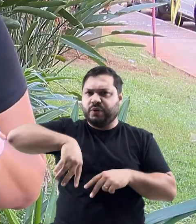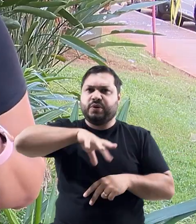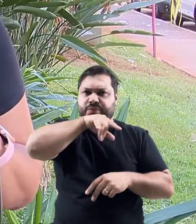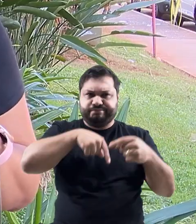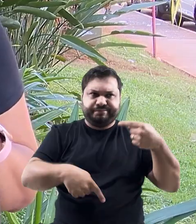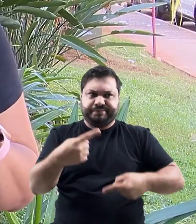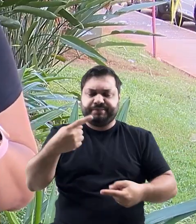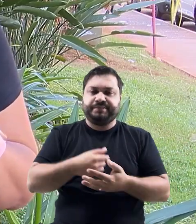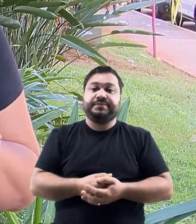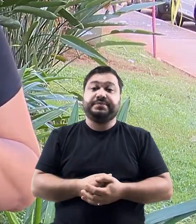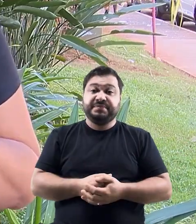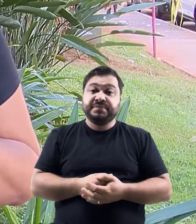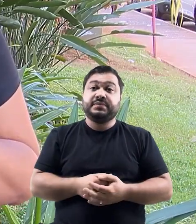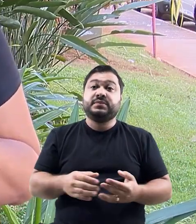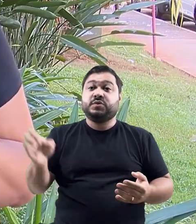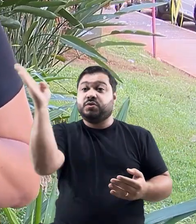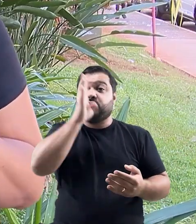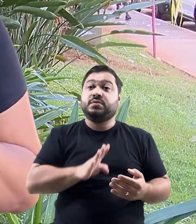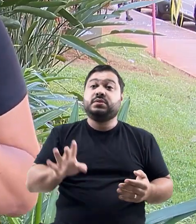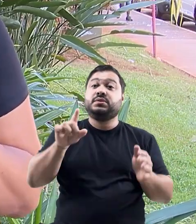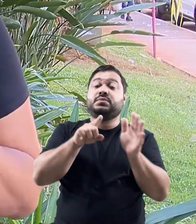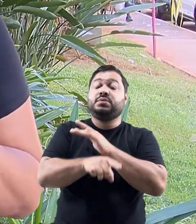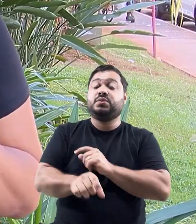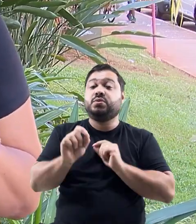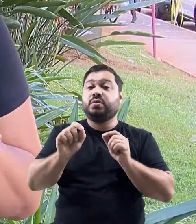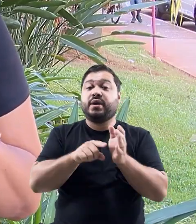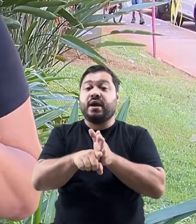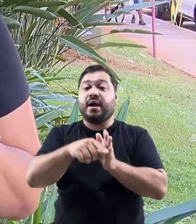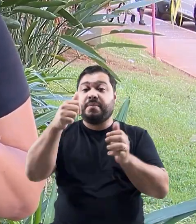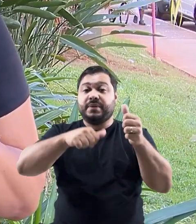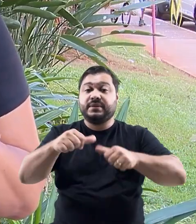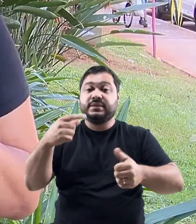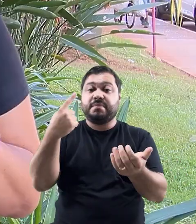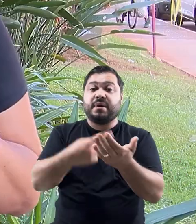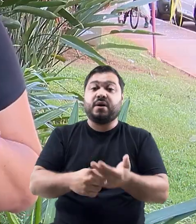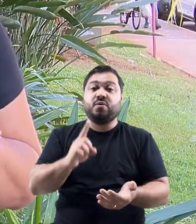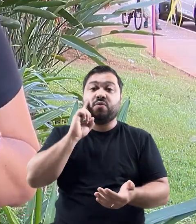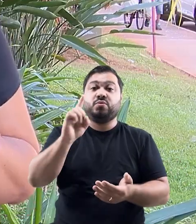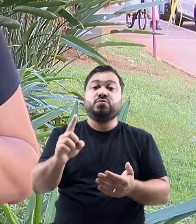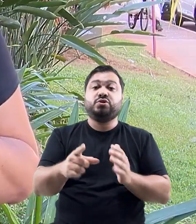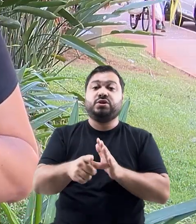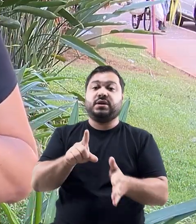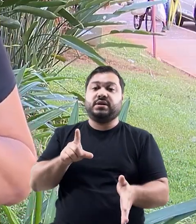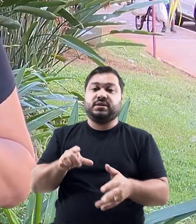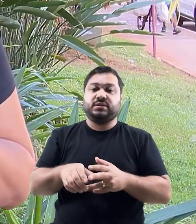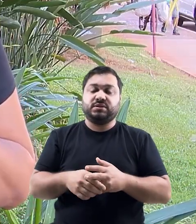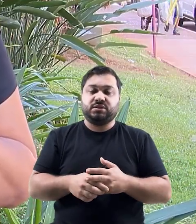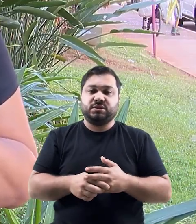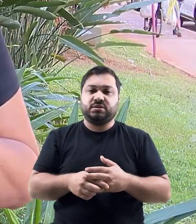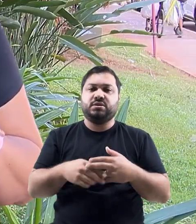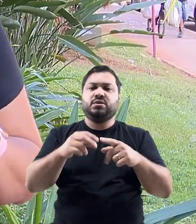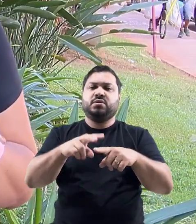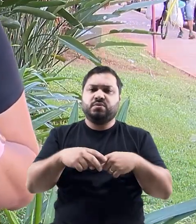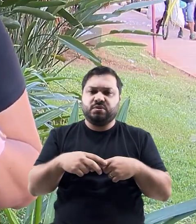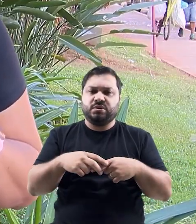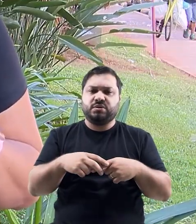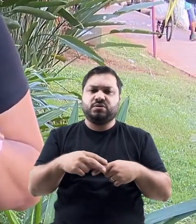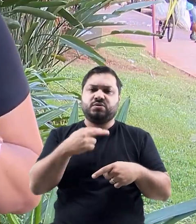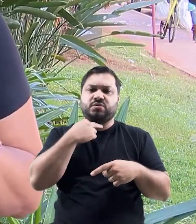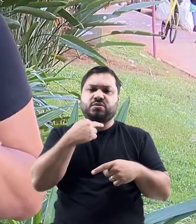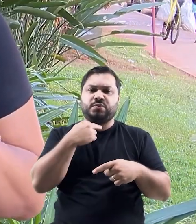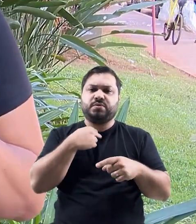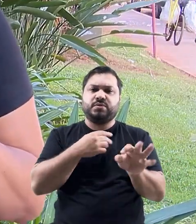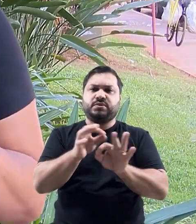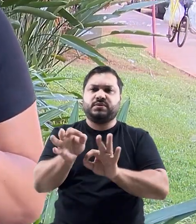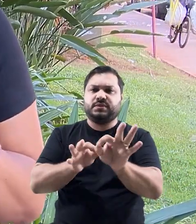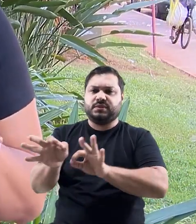são inadequadas. A União questionou que a perícia foi marcada com apenas um dia de antecedência e, por isso, não